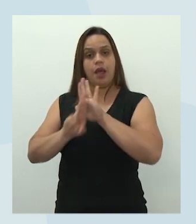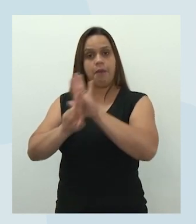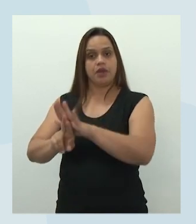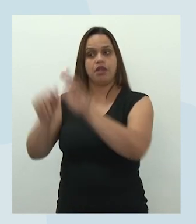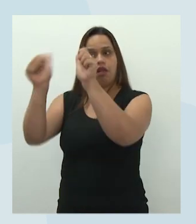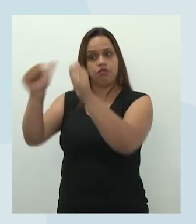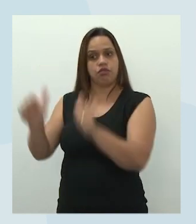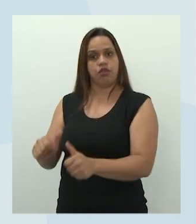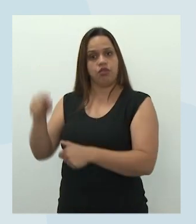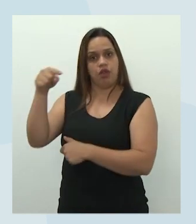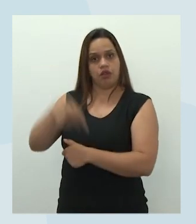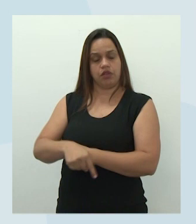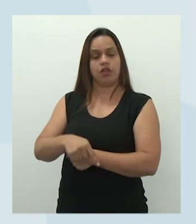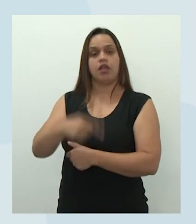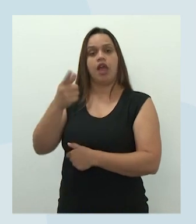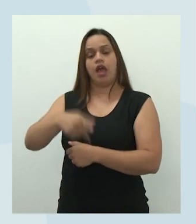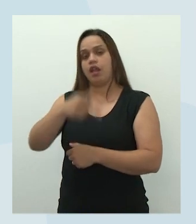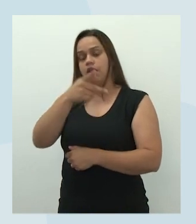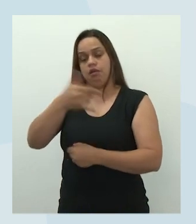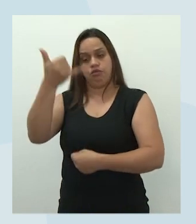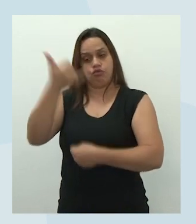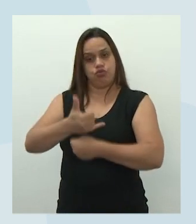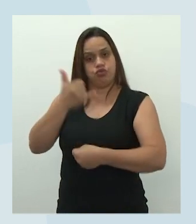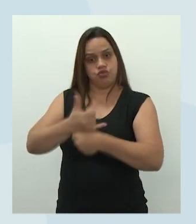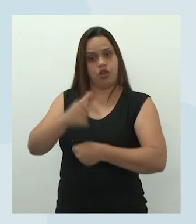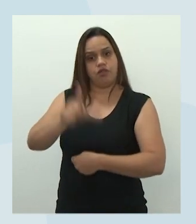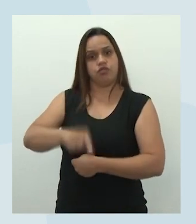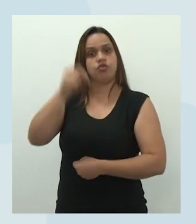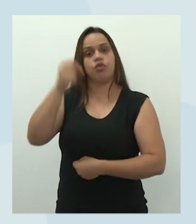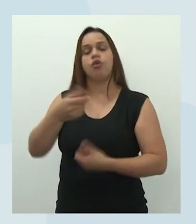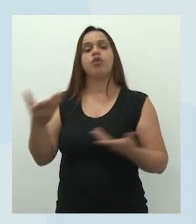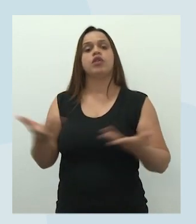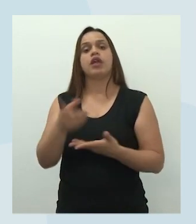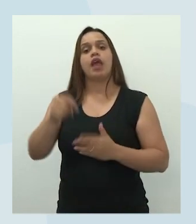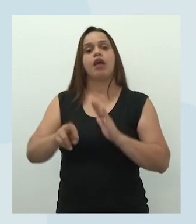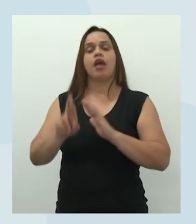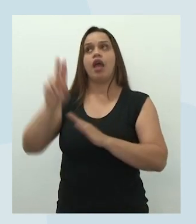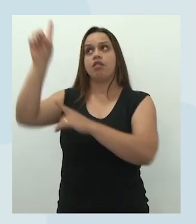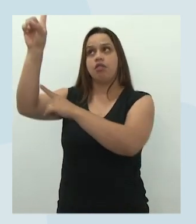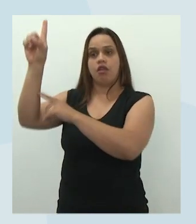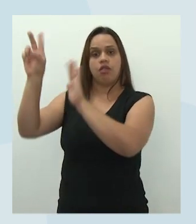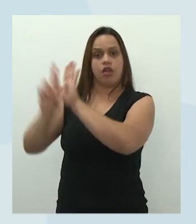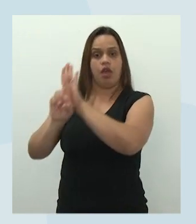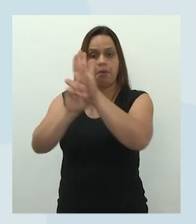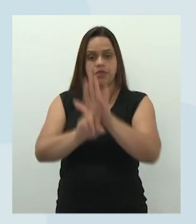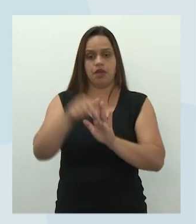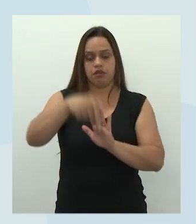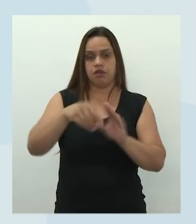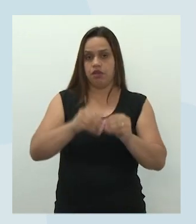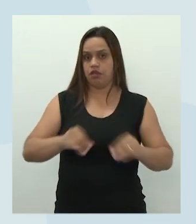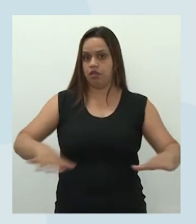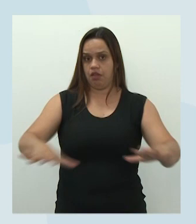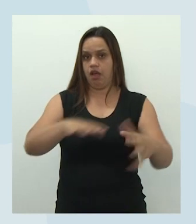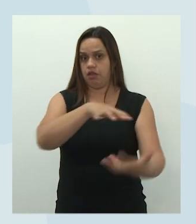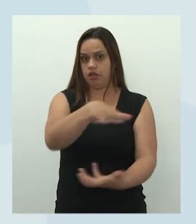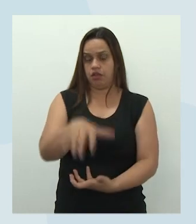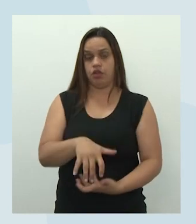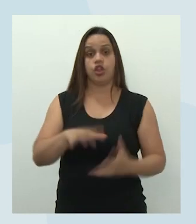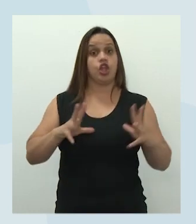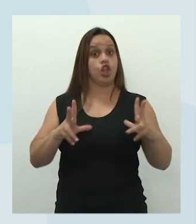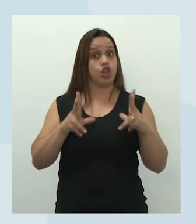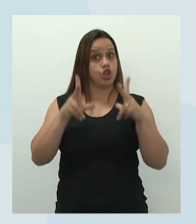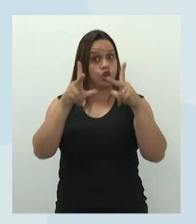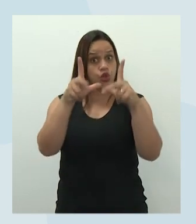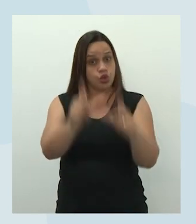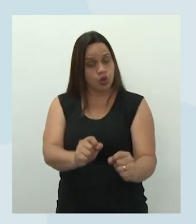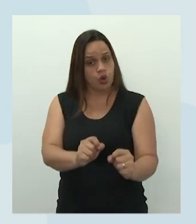chefes, né, que elegiam de uma certa forma quem seria o seu representante na terra, e esse representante era reconhecido pela comunidade